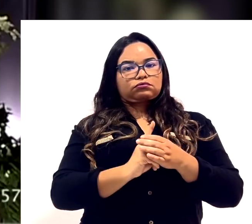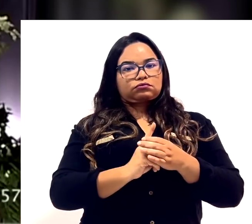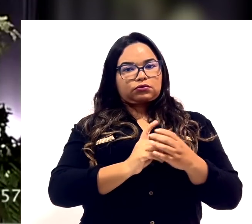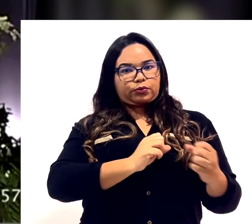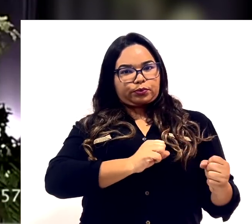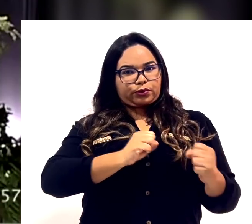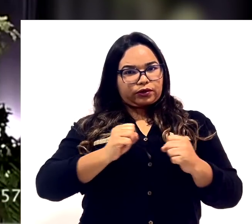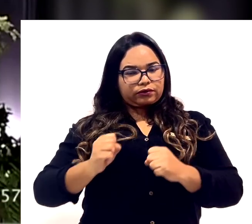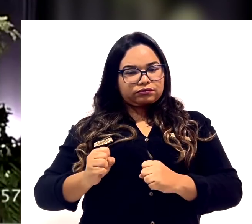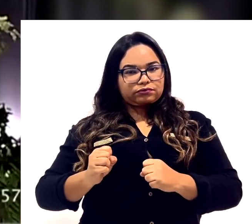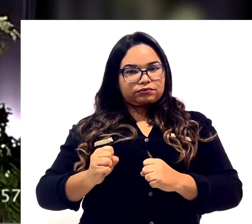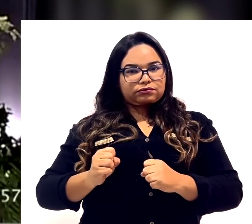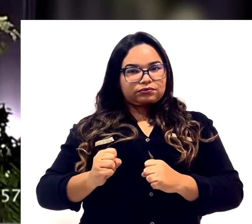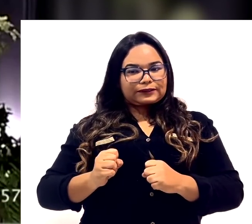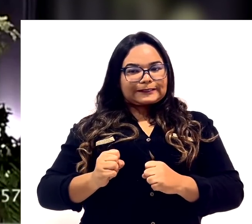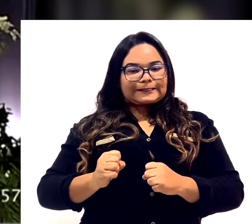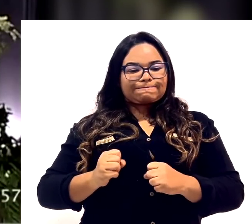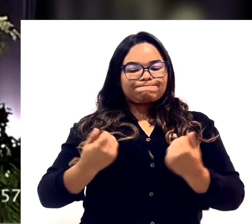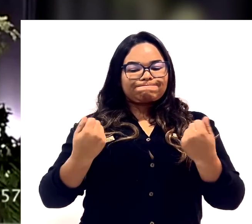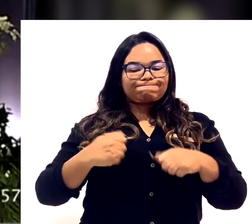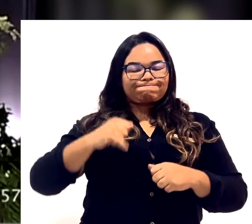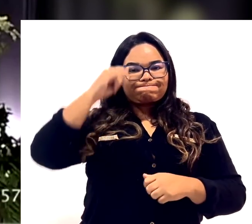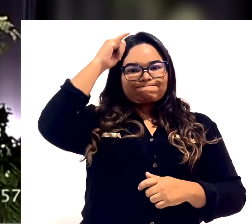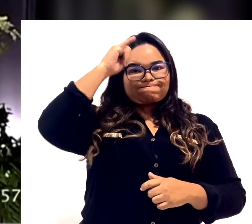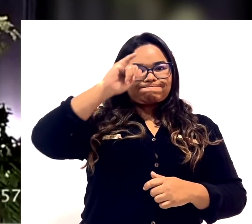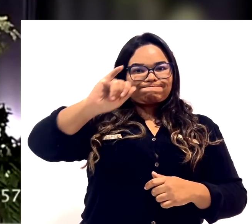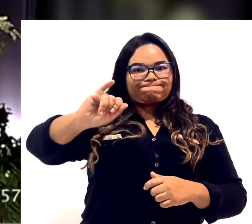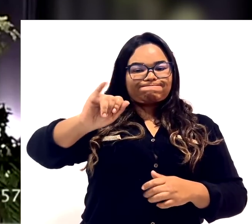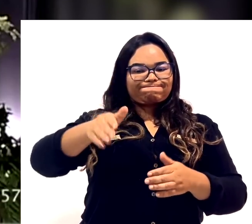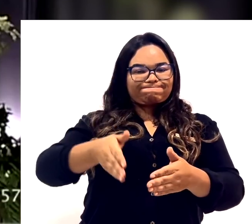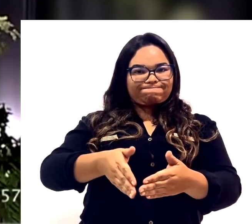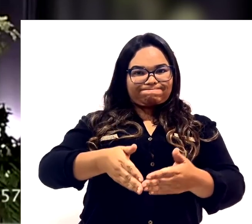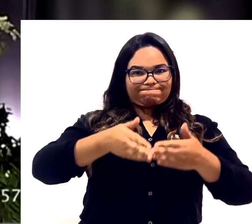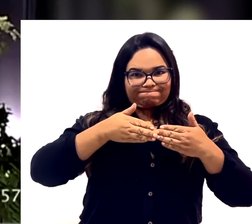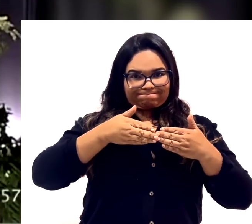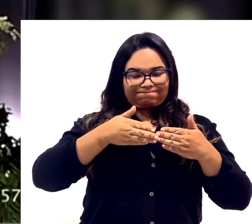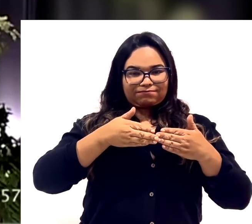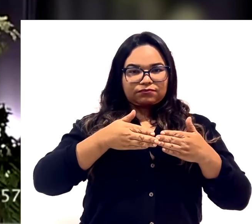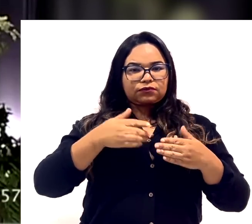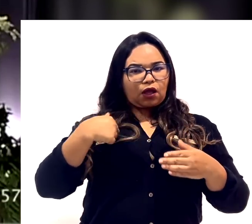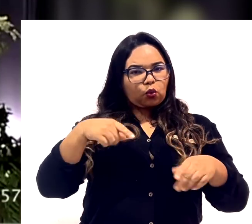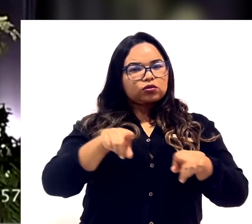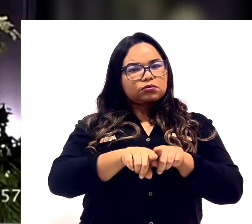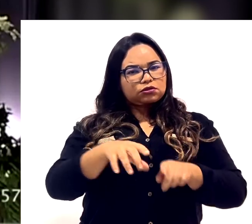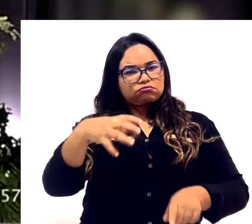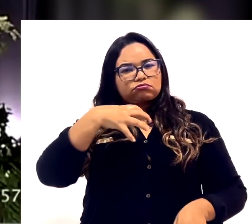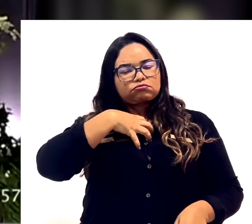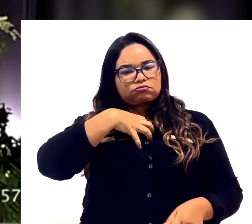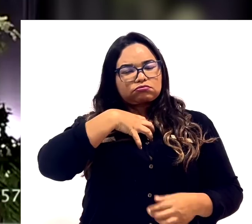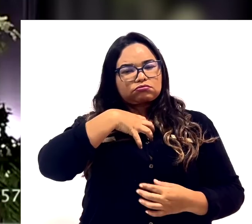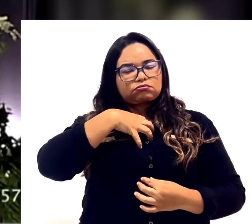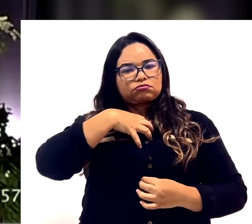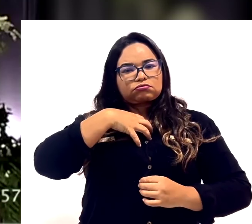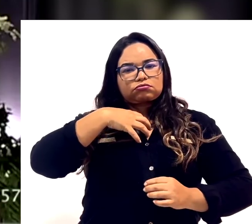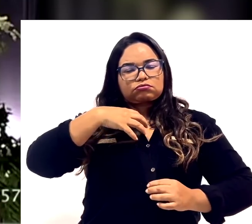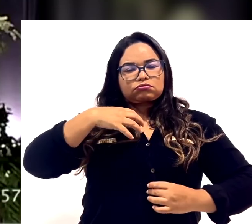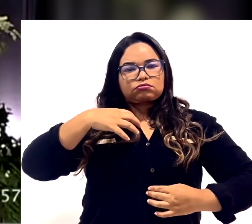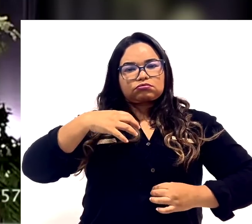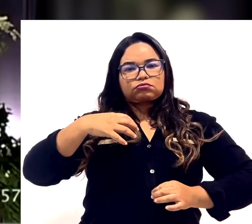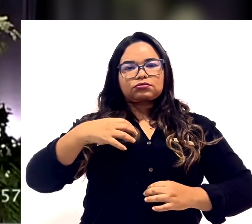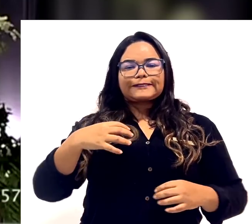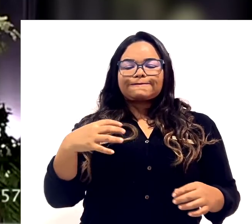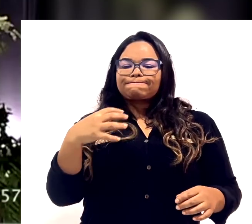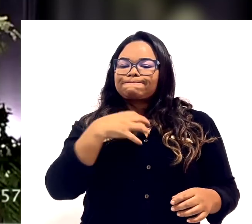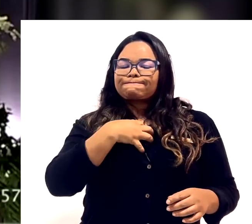poder, tive que renunciar a ele e deixá-lo. Eu também fui afetado. Eu